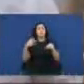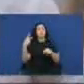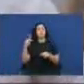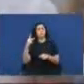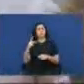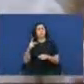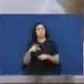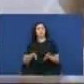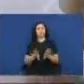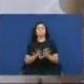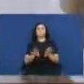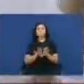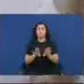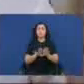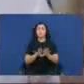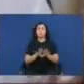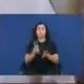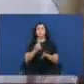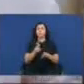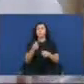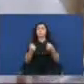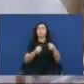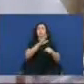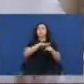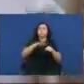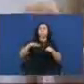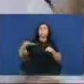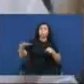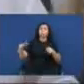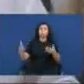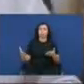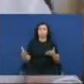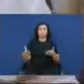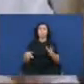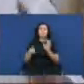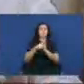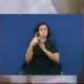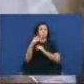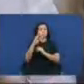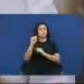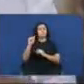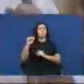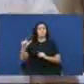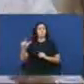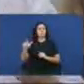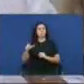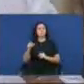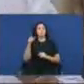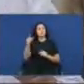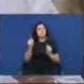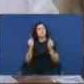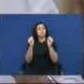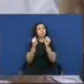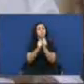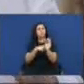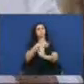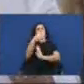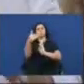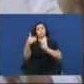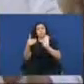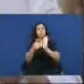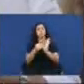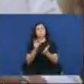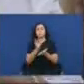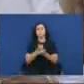ali que está servindo como estacionamento para uma loja de imóveis, mas é da FAAL. Então, isso entraria junto